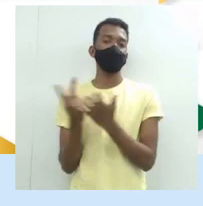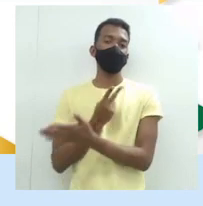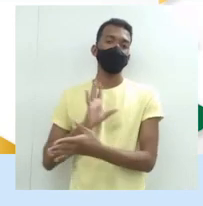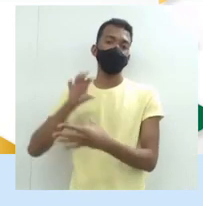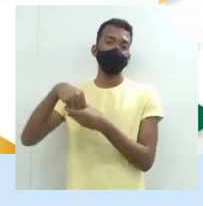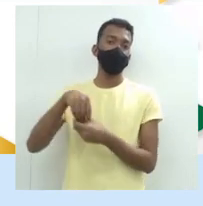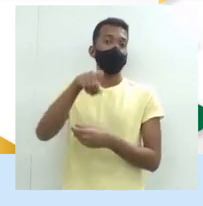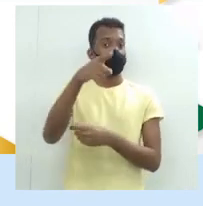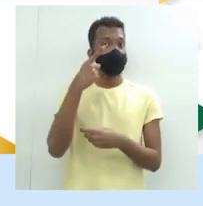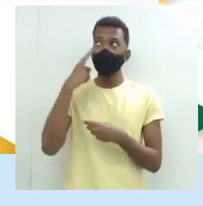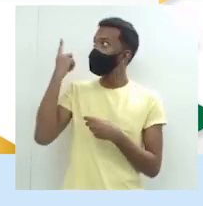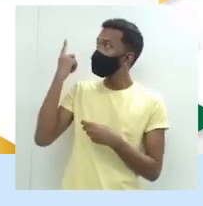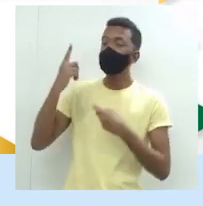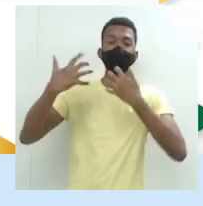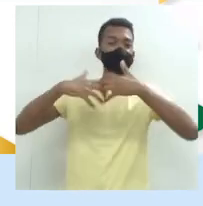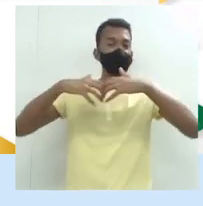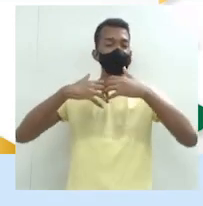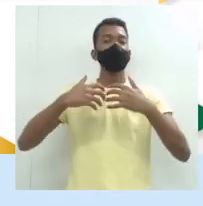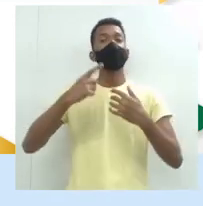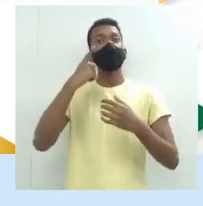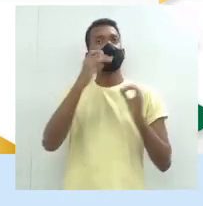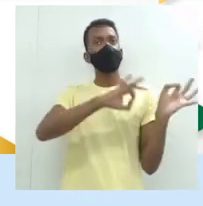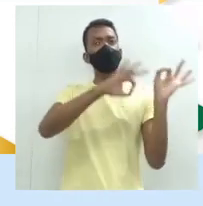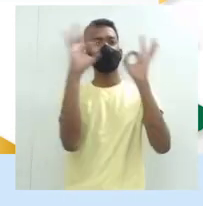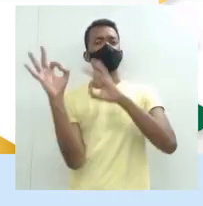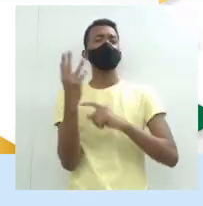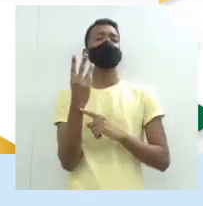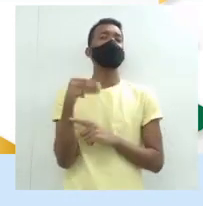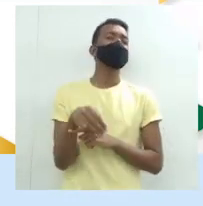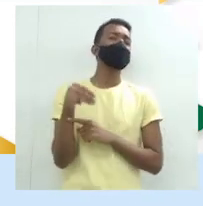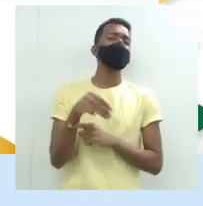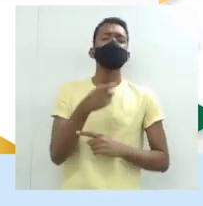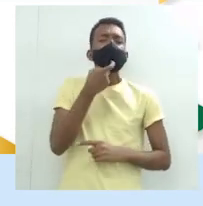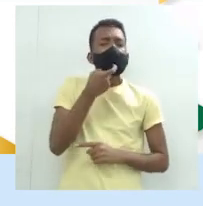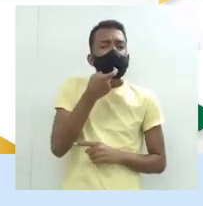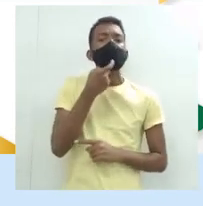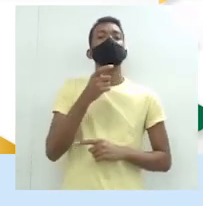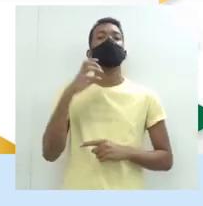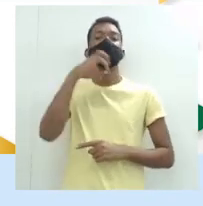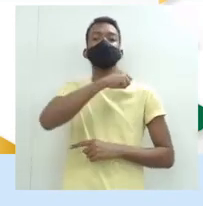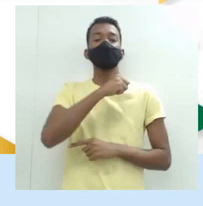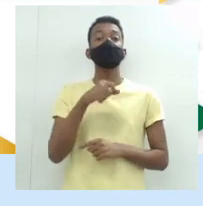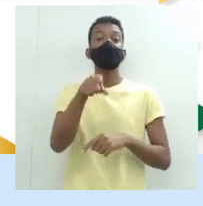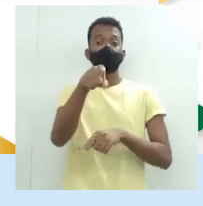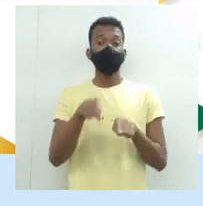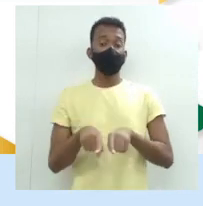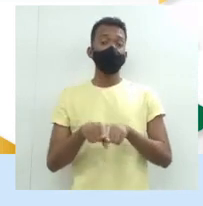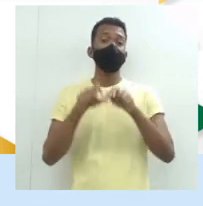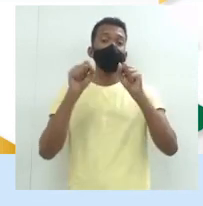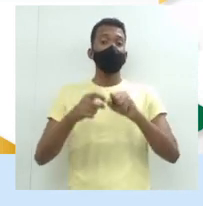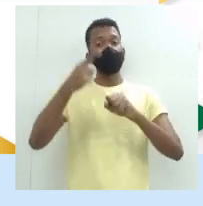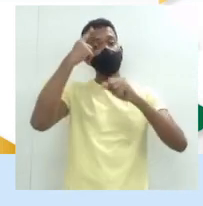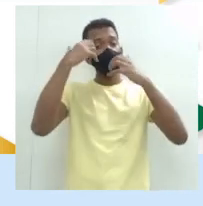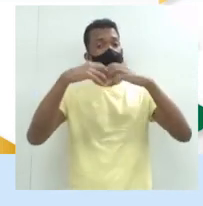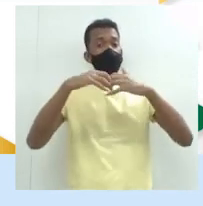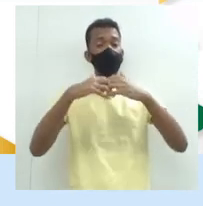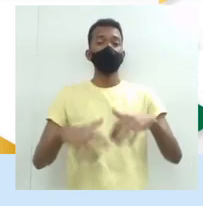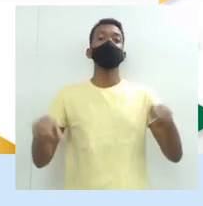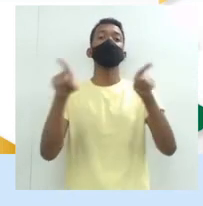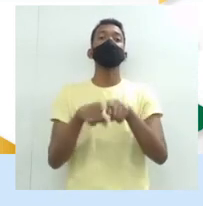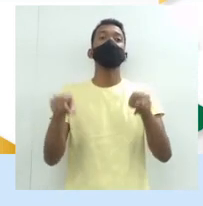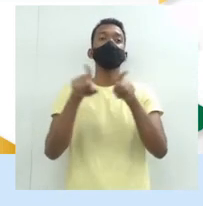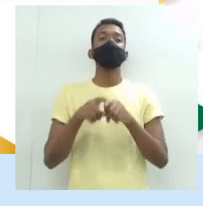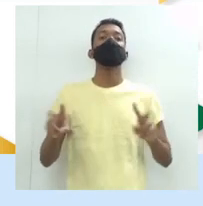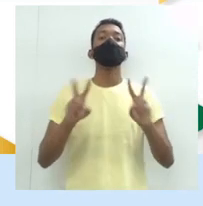olhada lá, é um vídeo rapidinho de 3 minutos e meio para a gente refletir e pensar